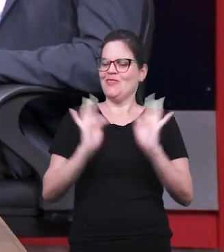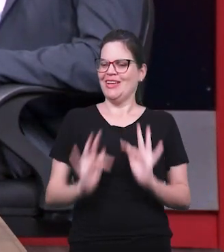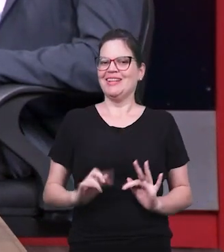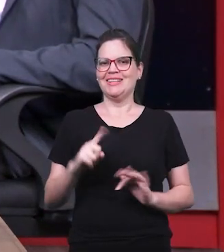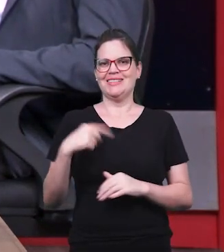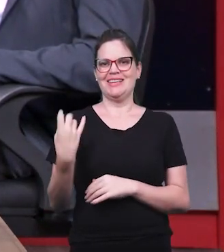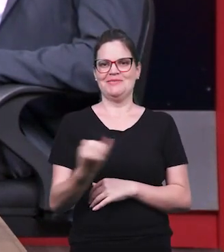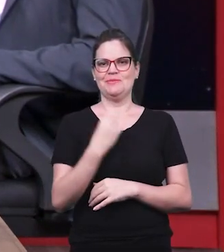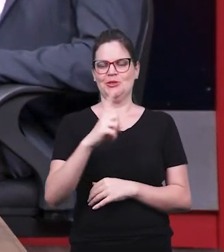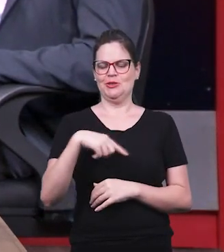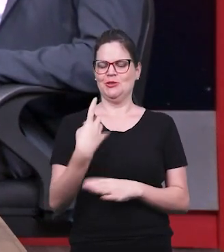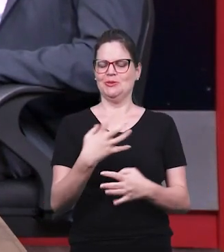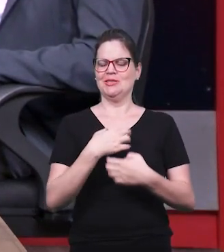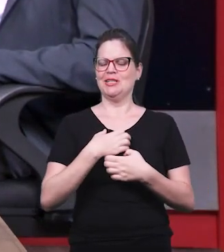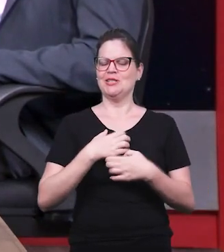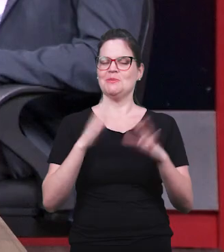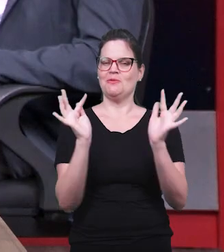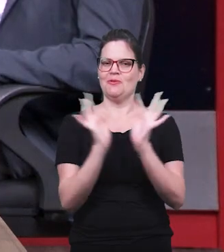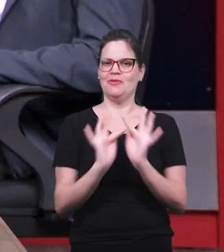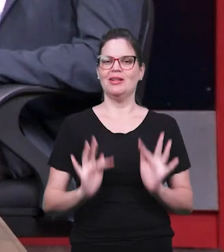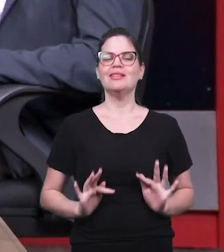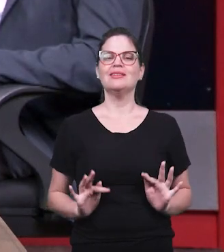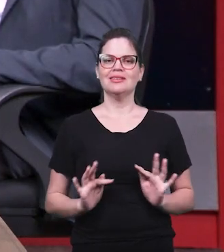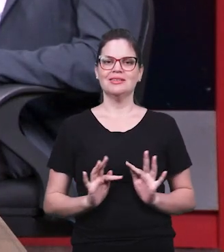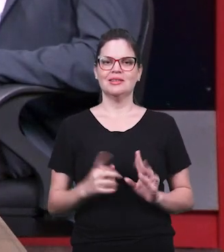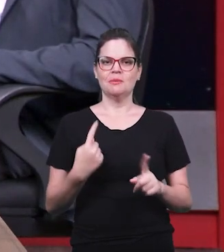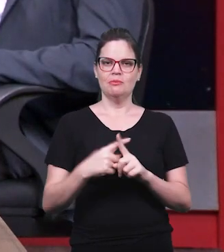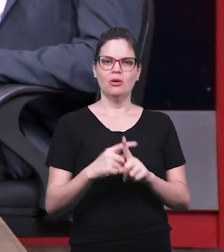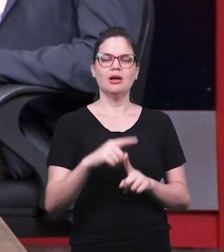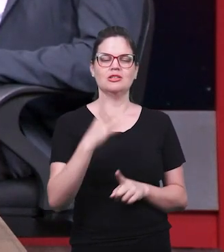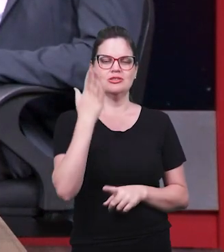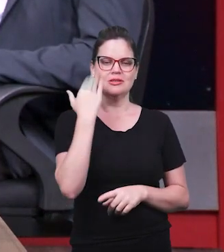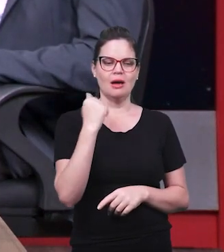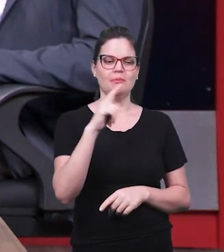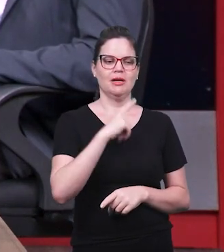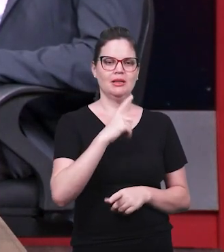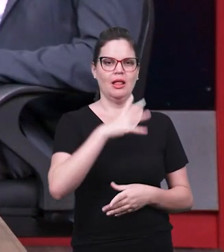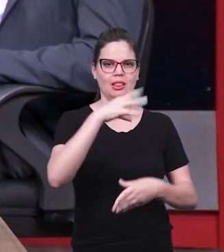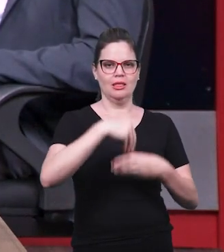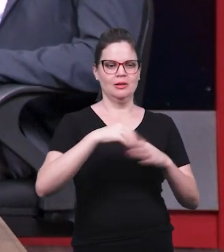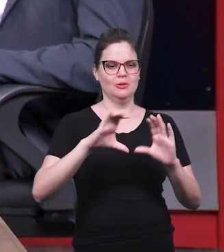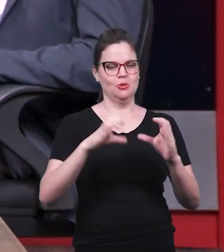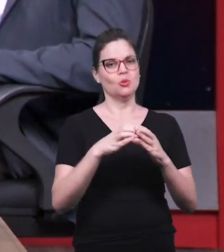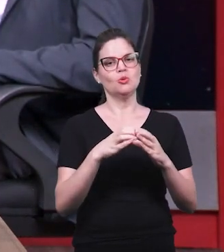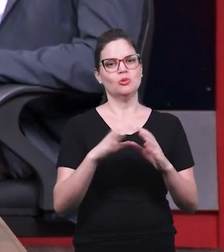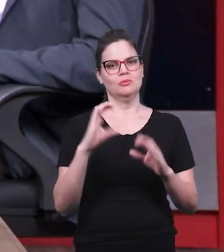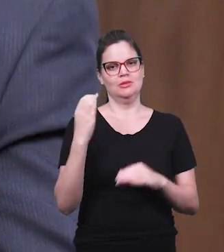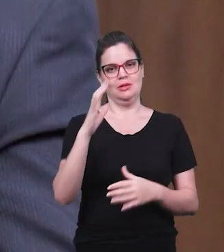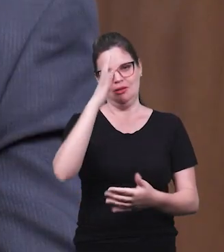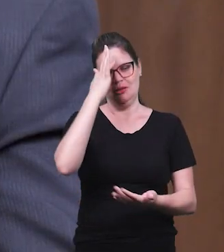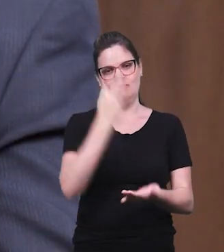e ficamos muito felizes, né, de termos membros do Grupo Ciência e Fé, desse